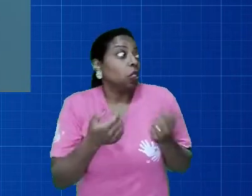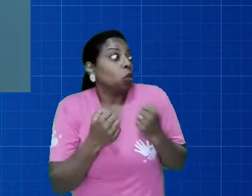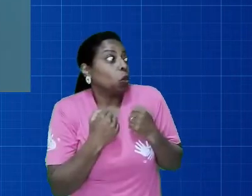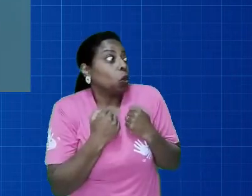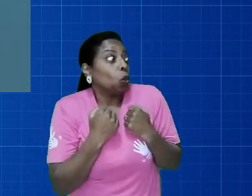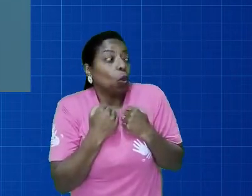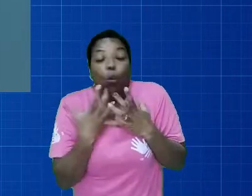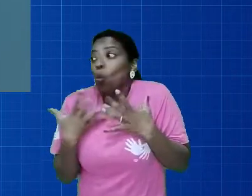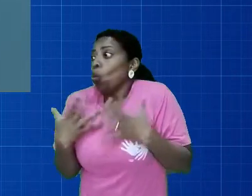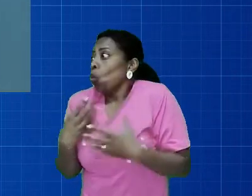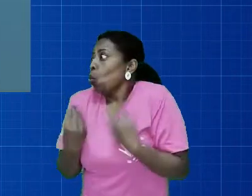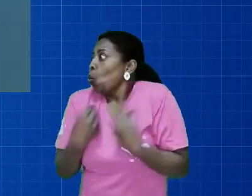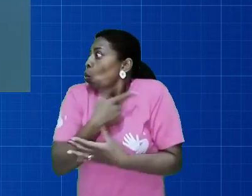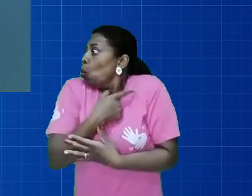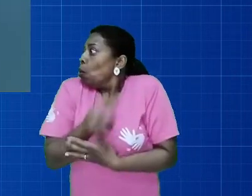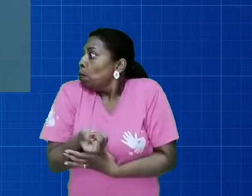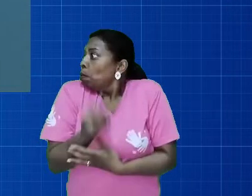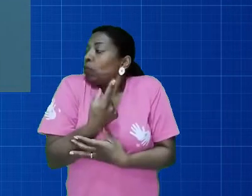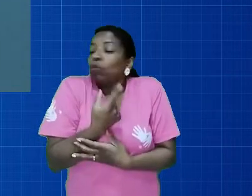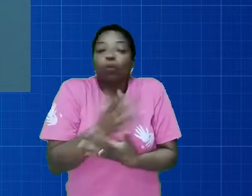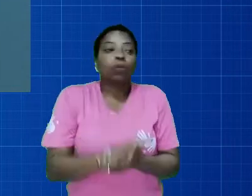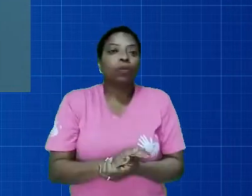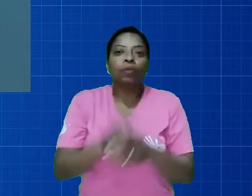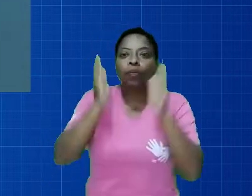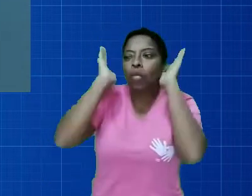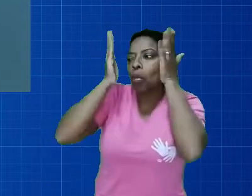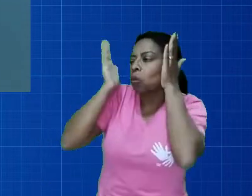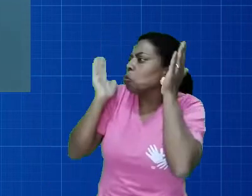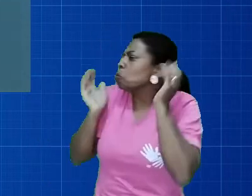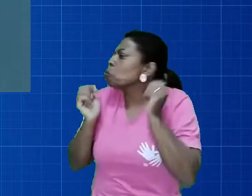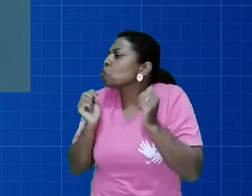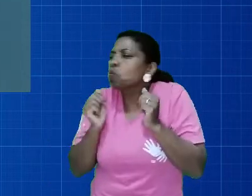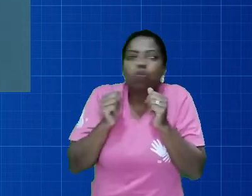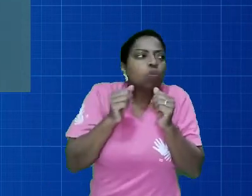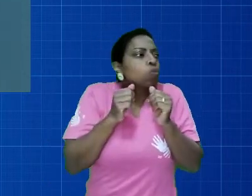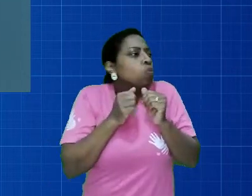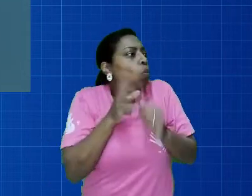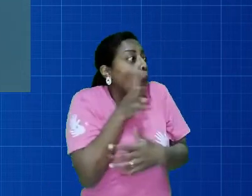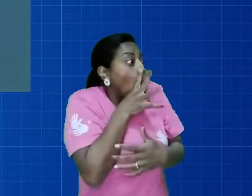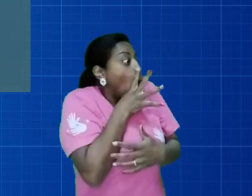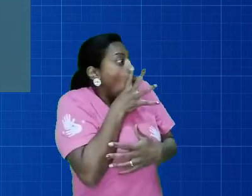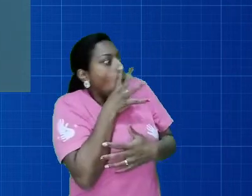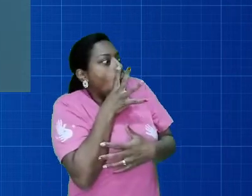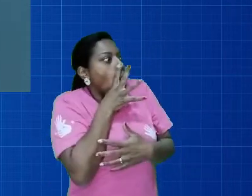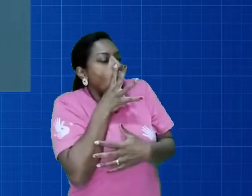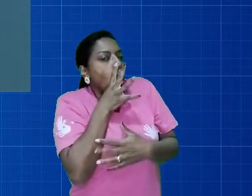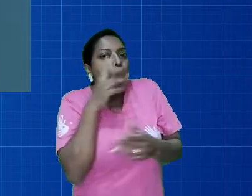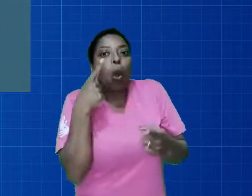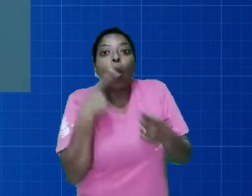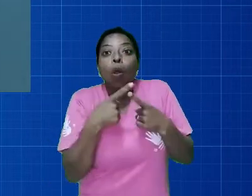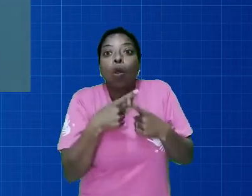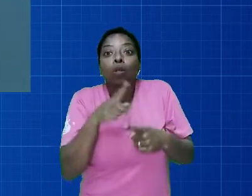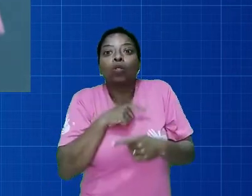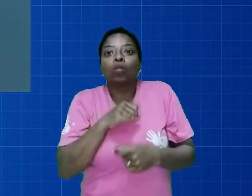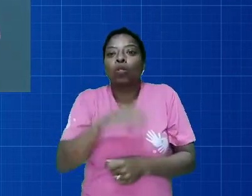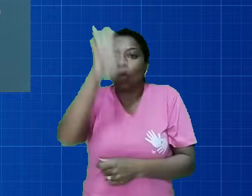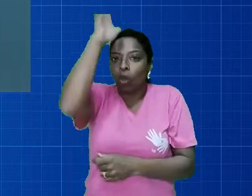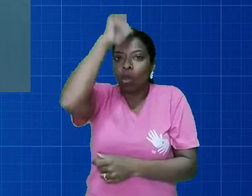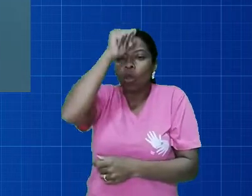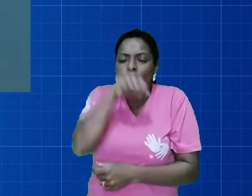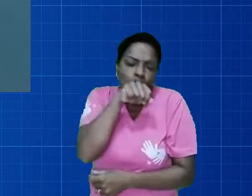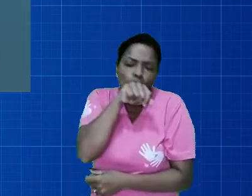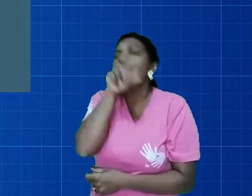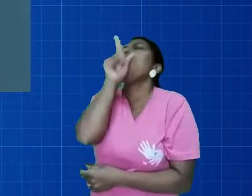Do burro. O burro, que admirado ficou com o forte cocoricar do velho...